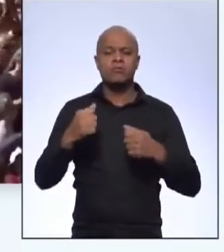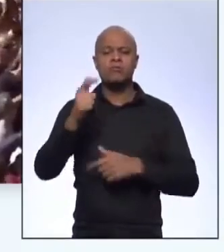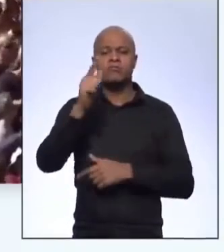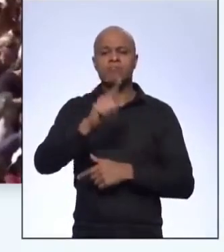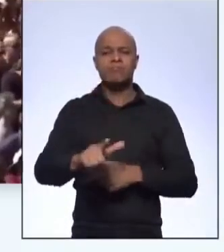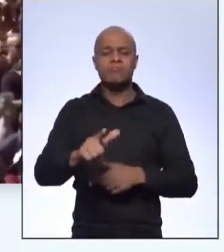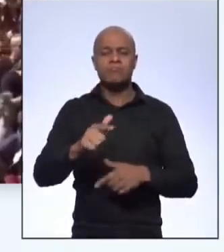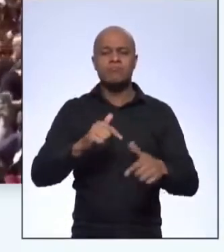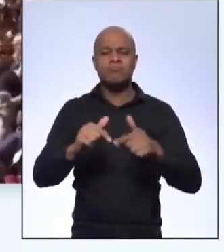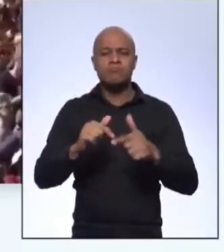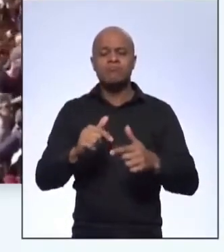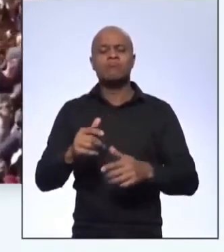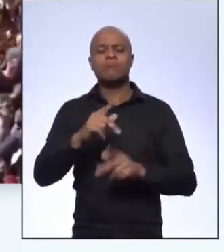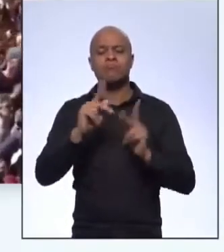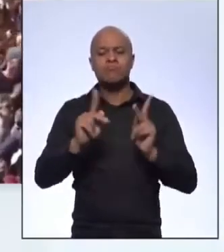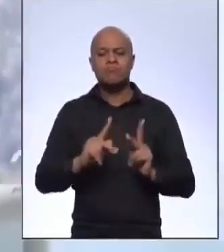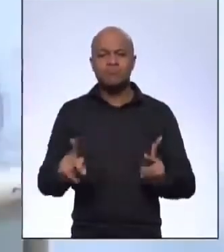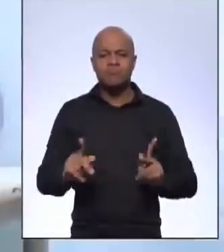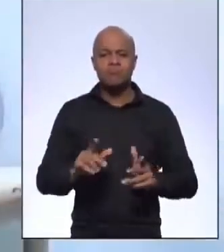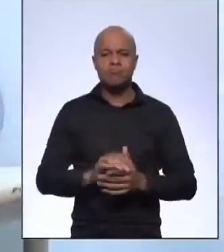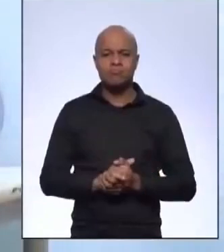de paz e de independência.